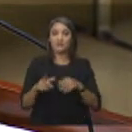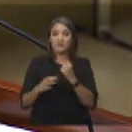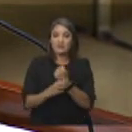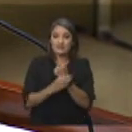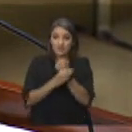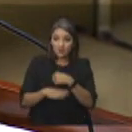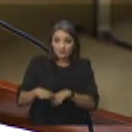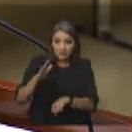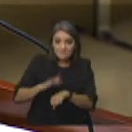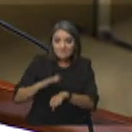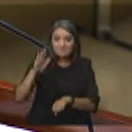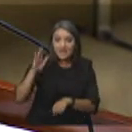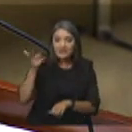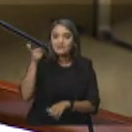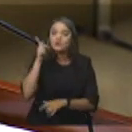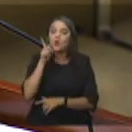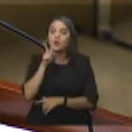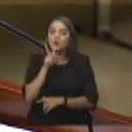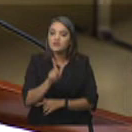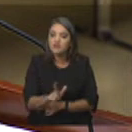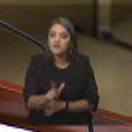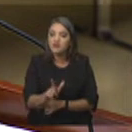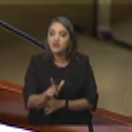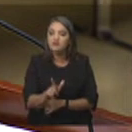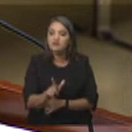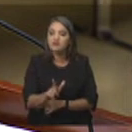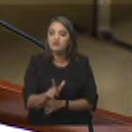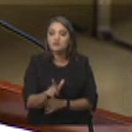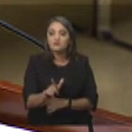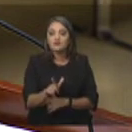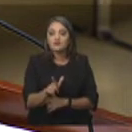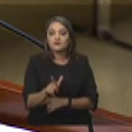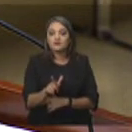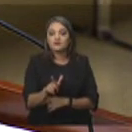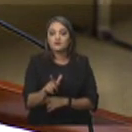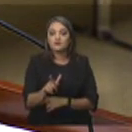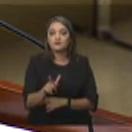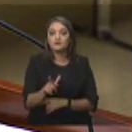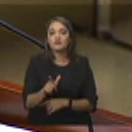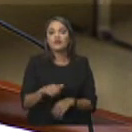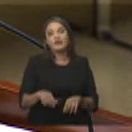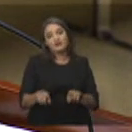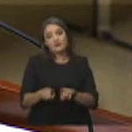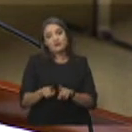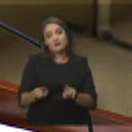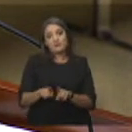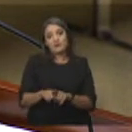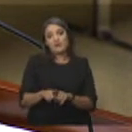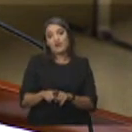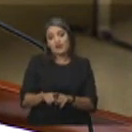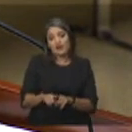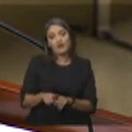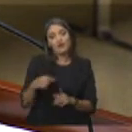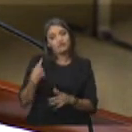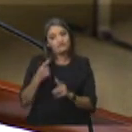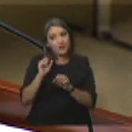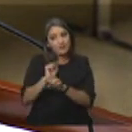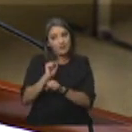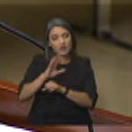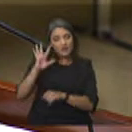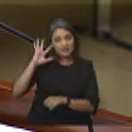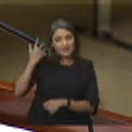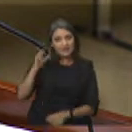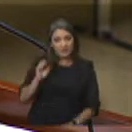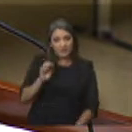segurança conseguimos incorporar ao procedimento e, obviamente, contamos muito com a decisão, que certamente será bem abalizada por